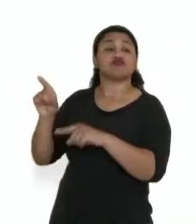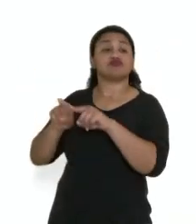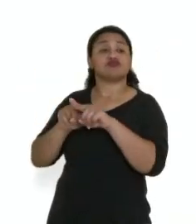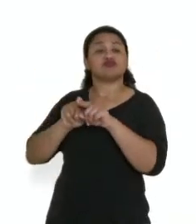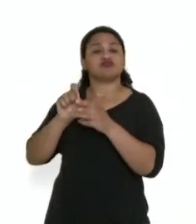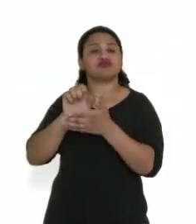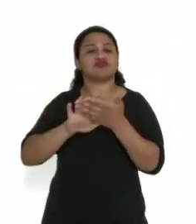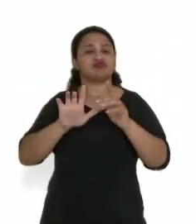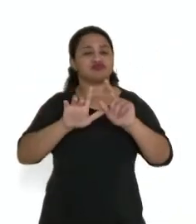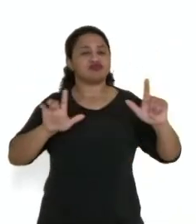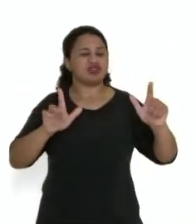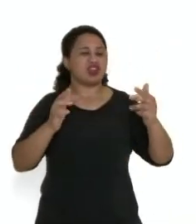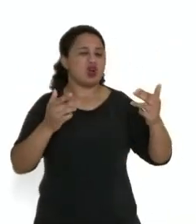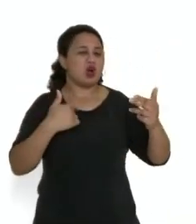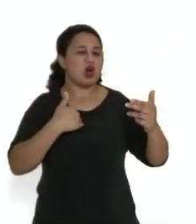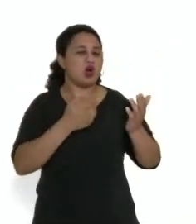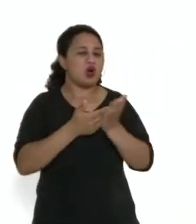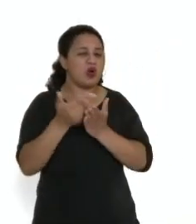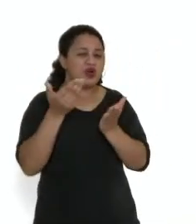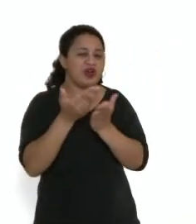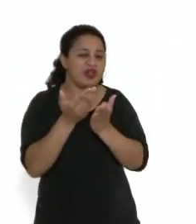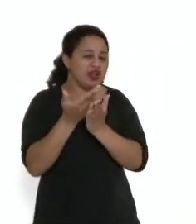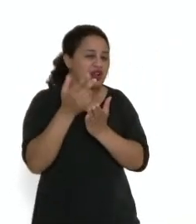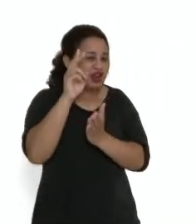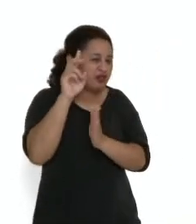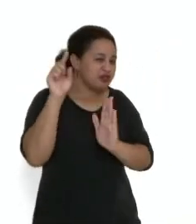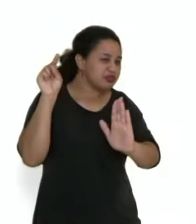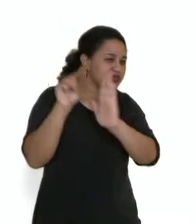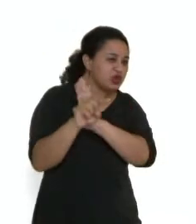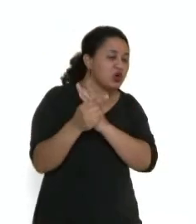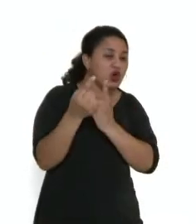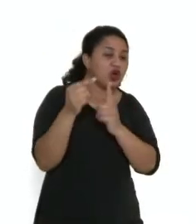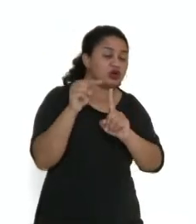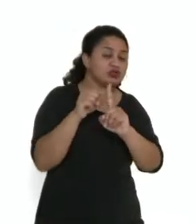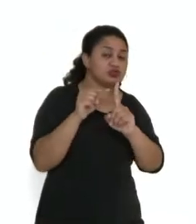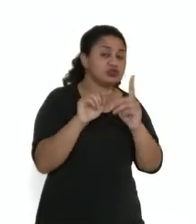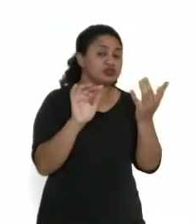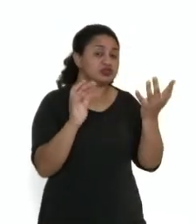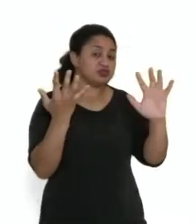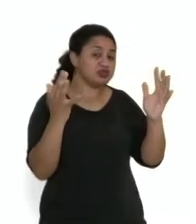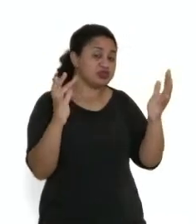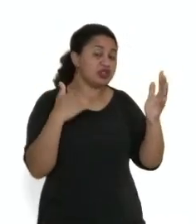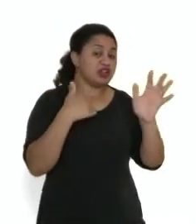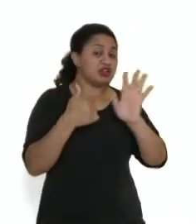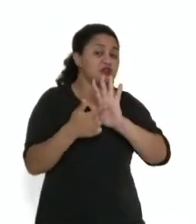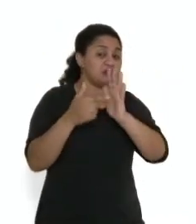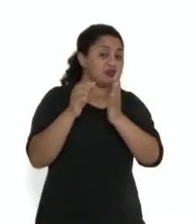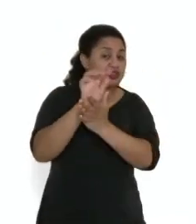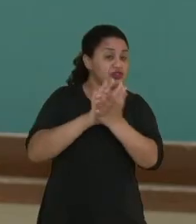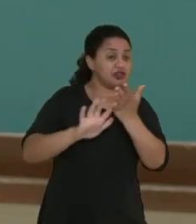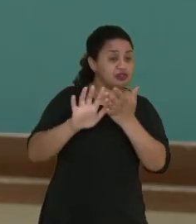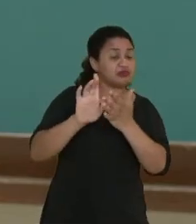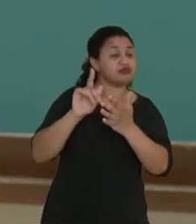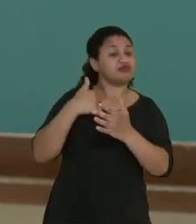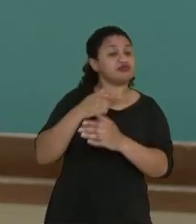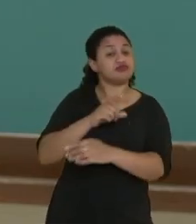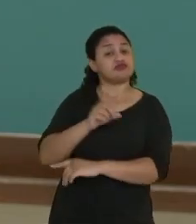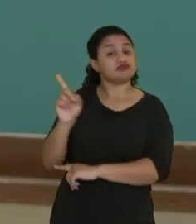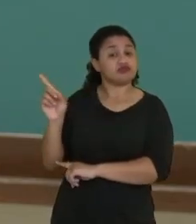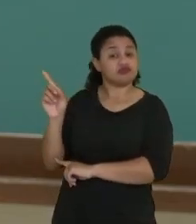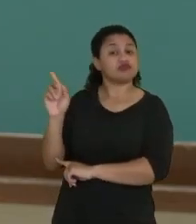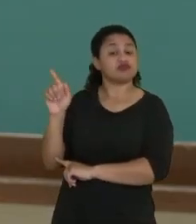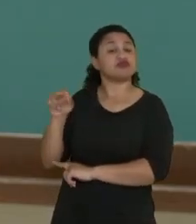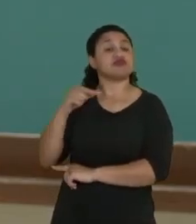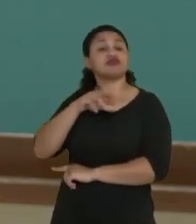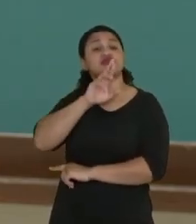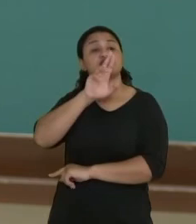da aula. Lembram que tinha a perguntinha lá? Que tipo climático é esse que está apresentado na imagem? Então, está aqui a nossa